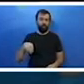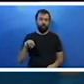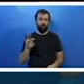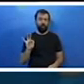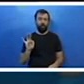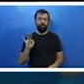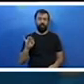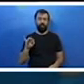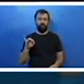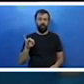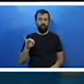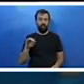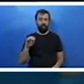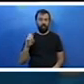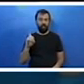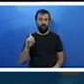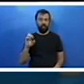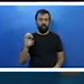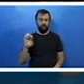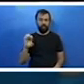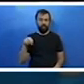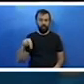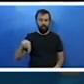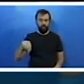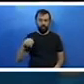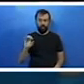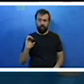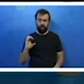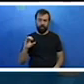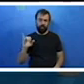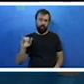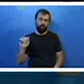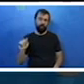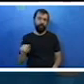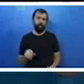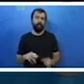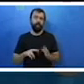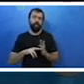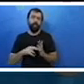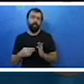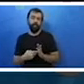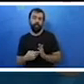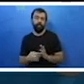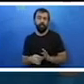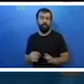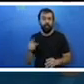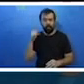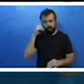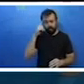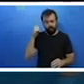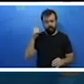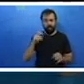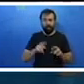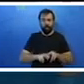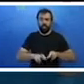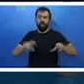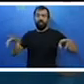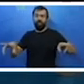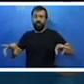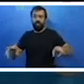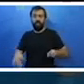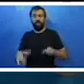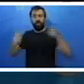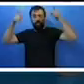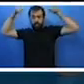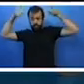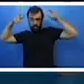de infidelidade. Então, quem discordava ou quem pensava em fazer alguma coisa contra a